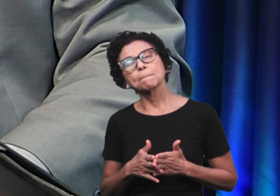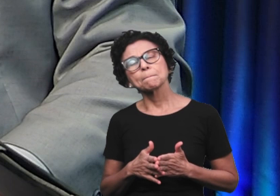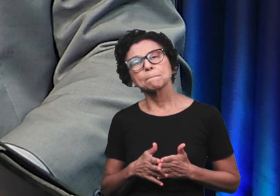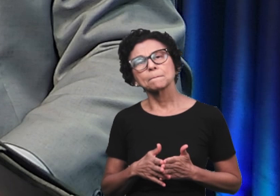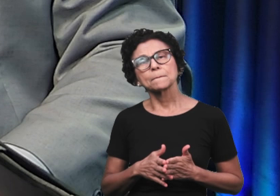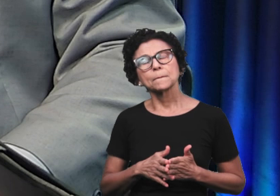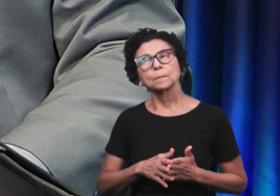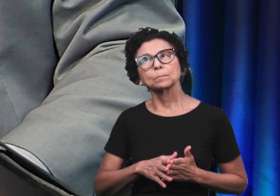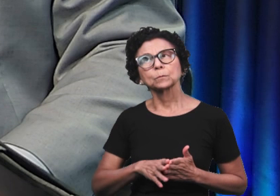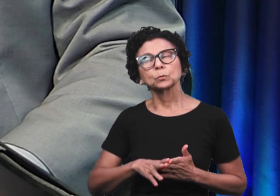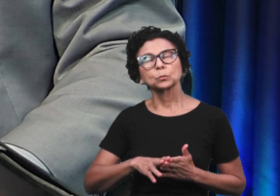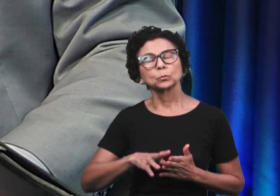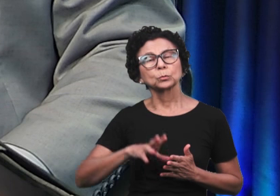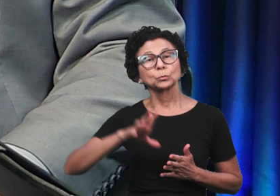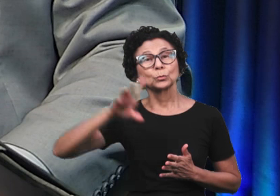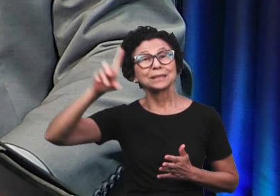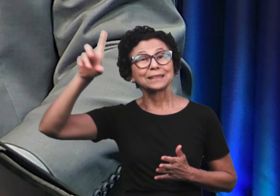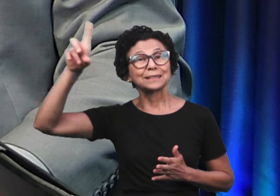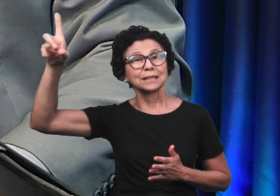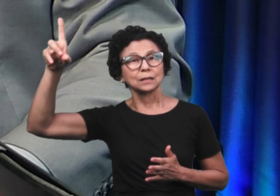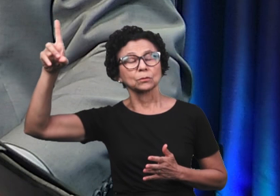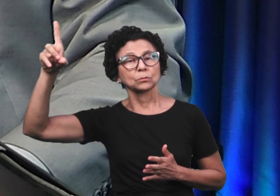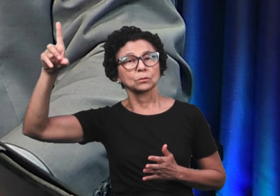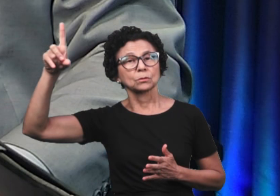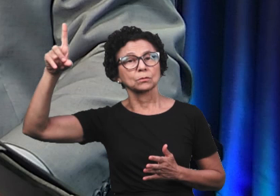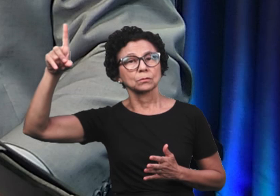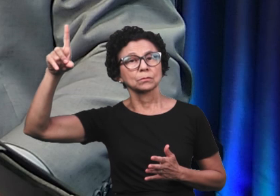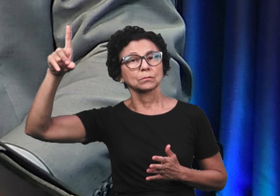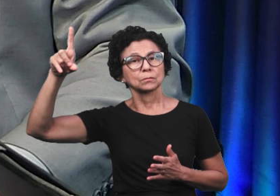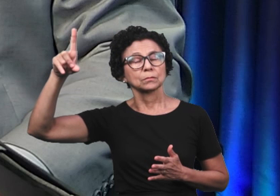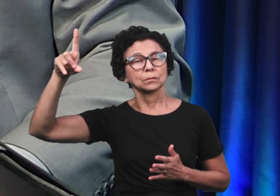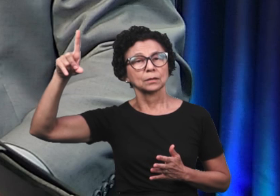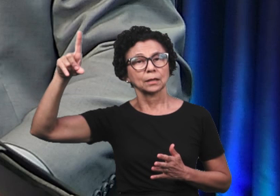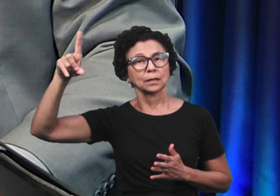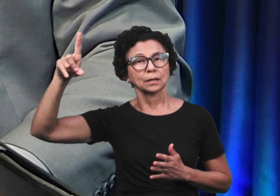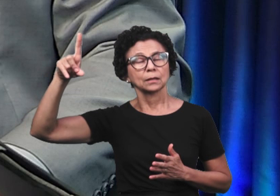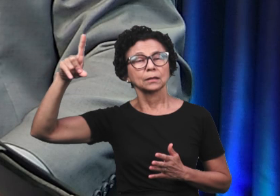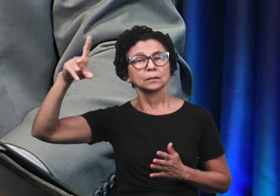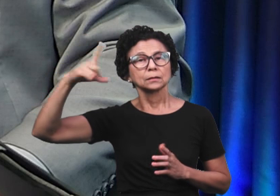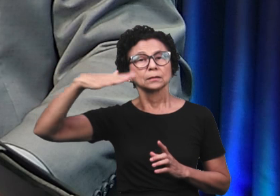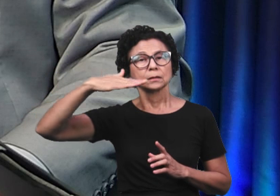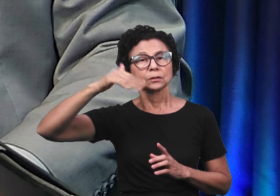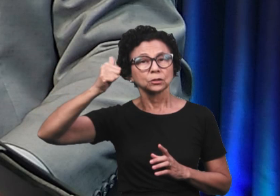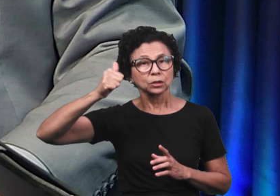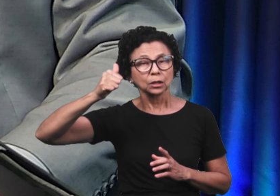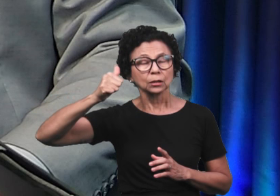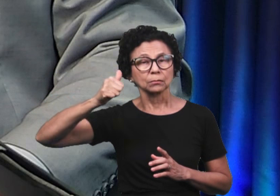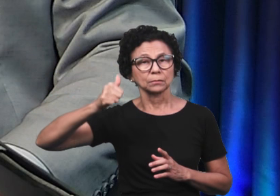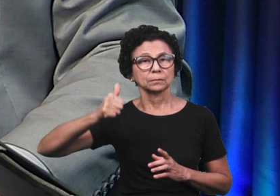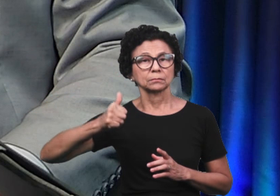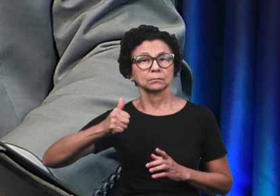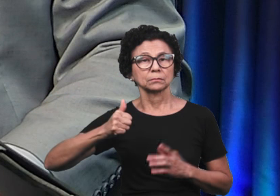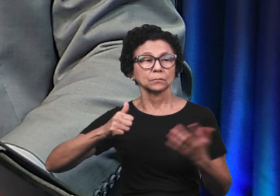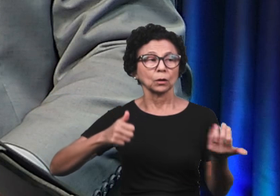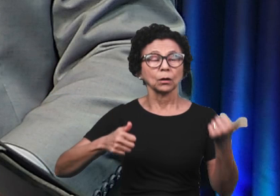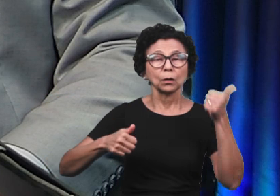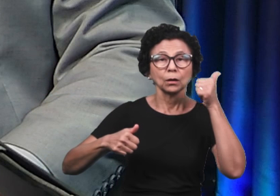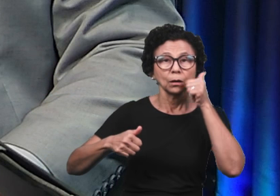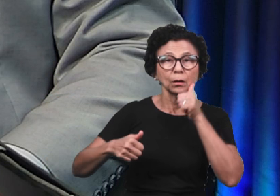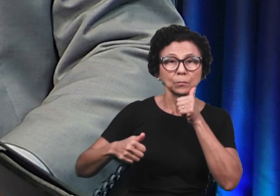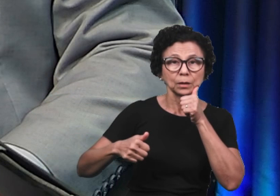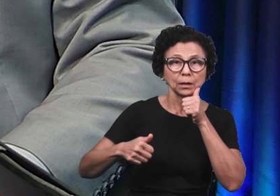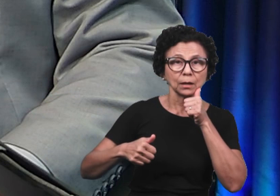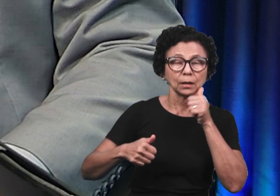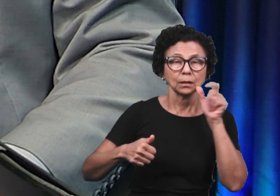quando ele vem de Deus, no caso de Maria, ela ouviu a voz de Jesus.